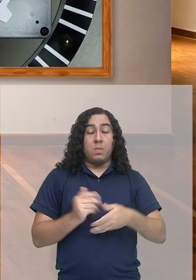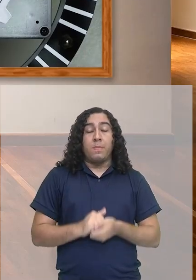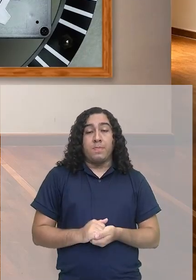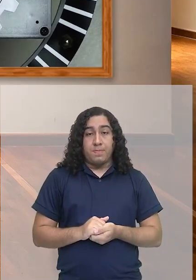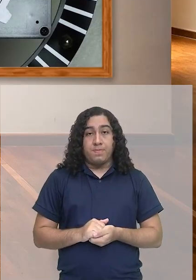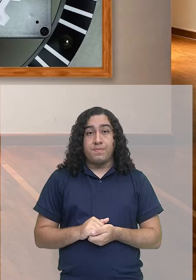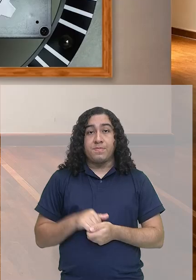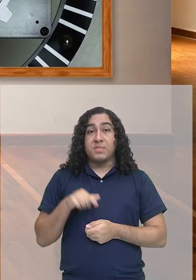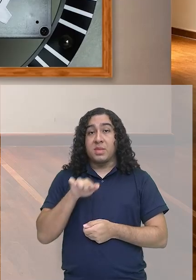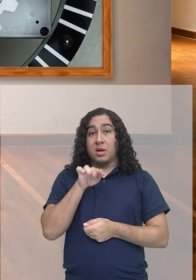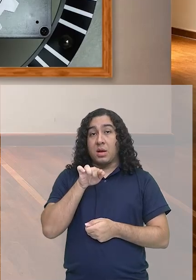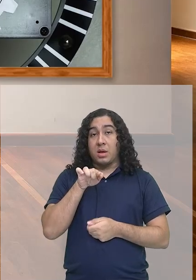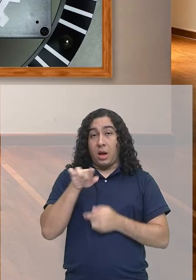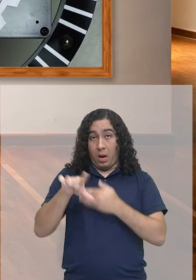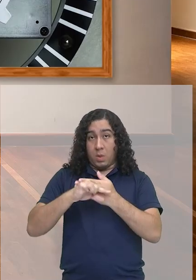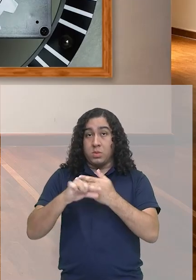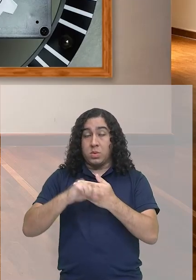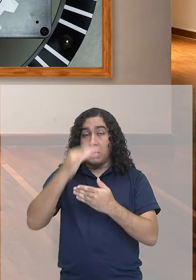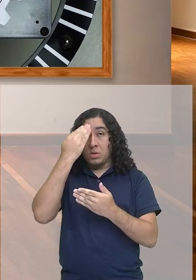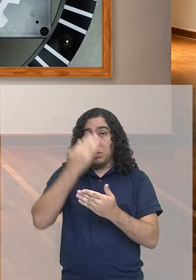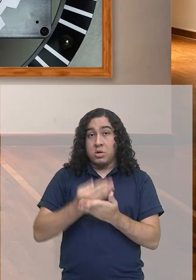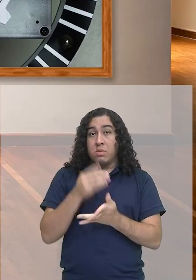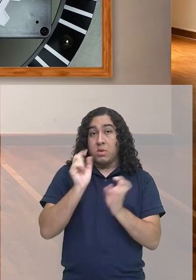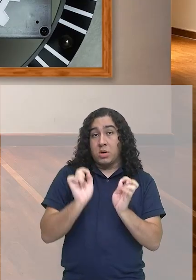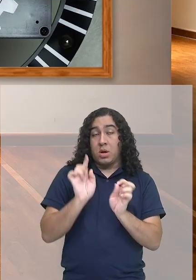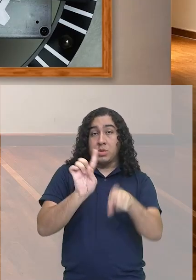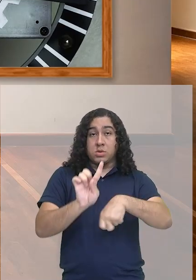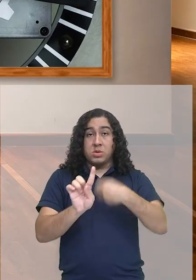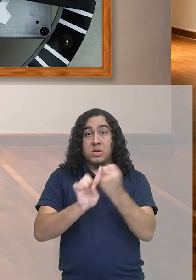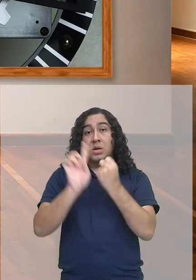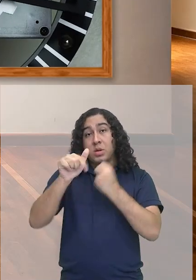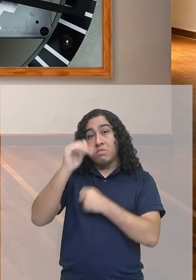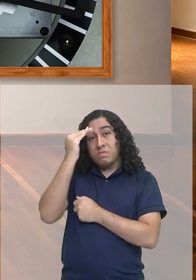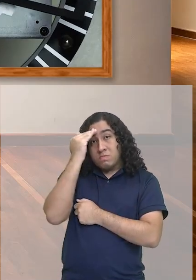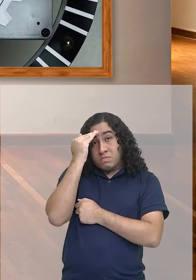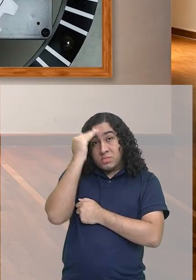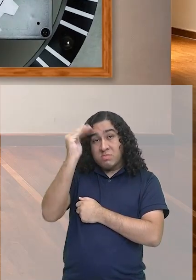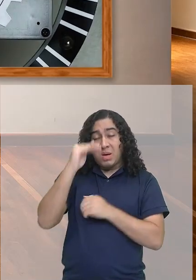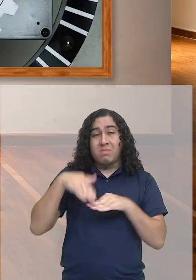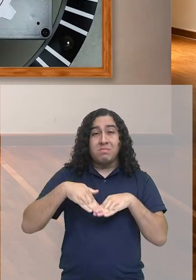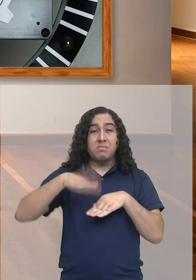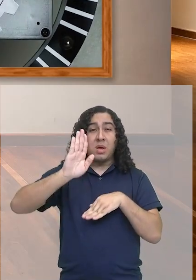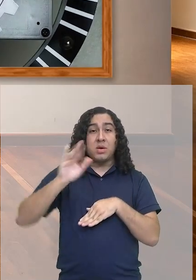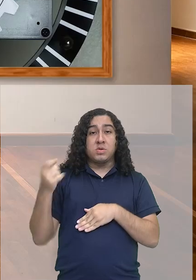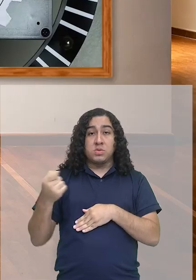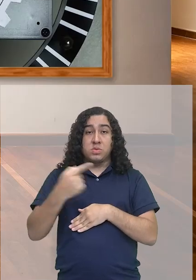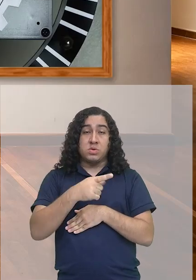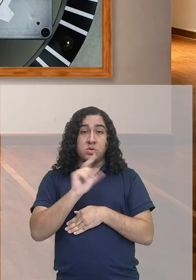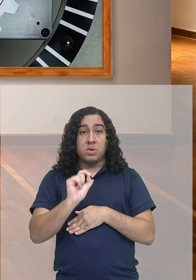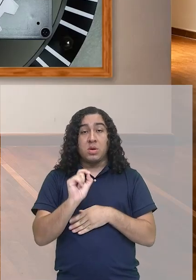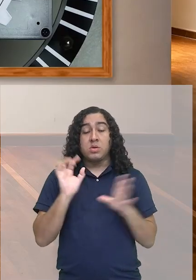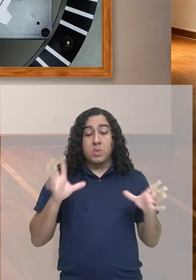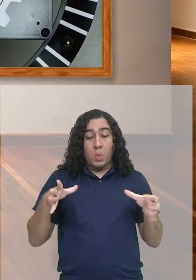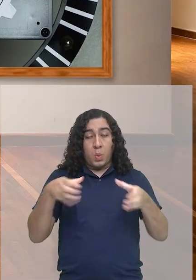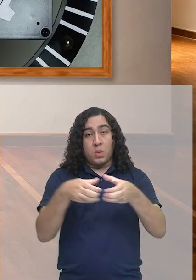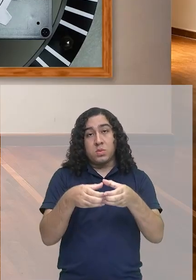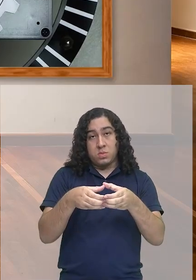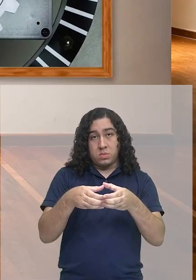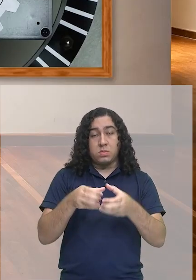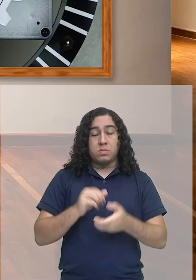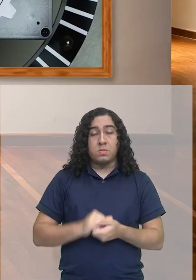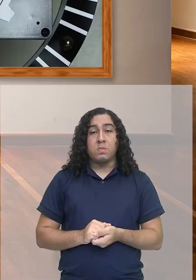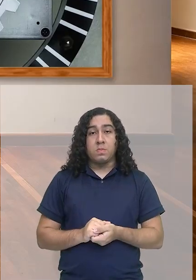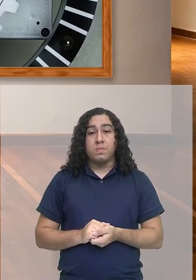Ele acreditava que a sociedade é maior do que a soma de suas partes